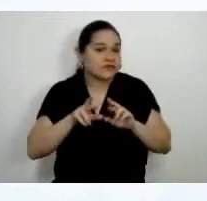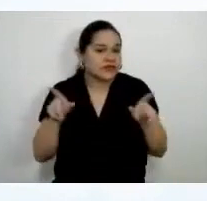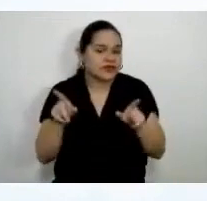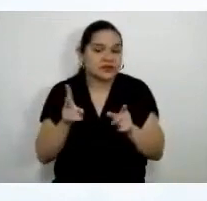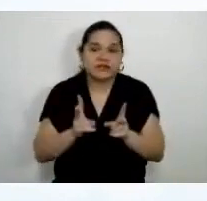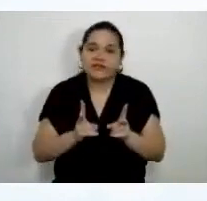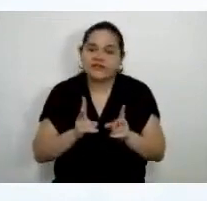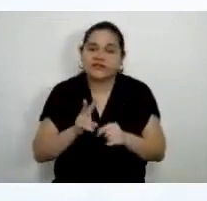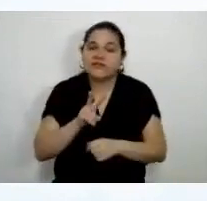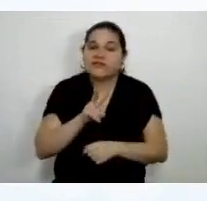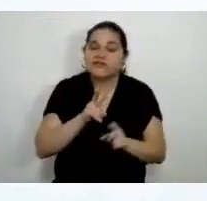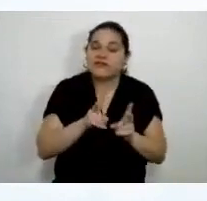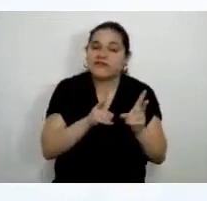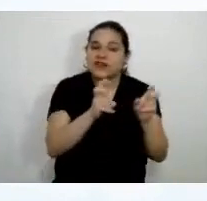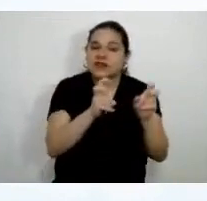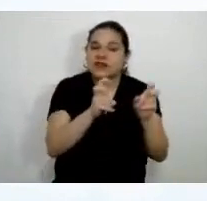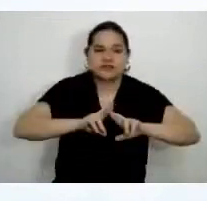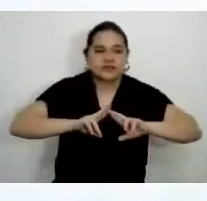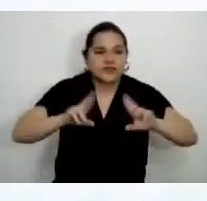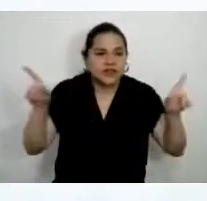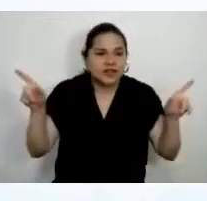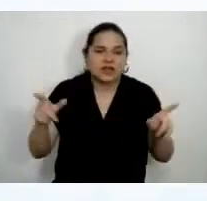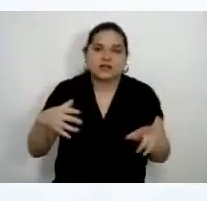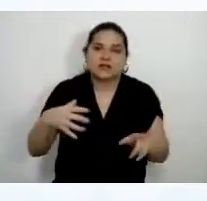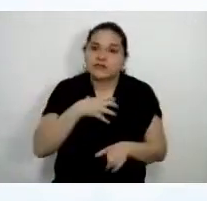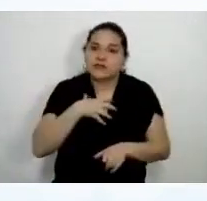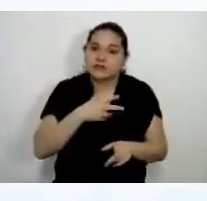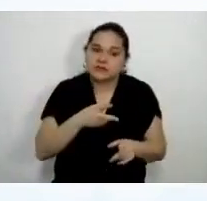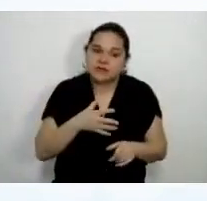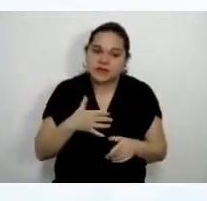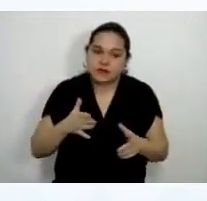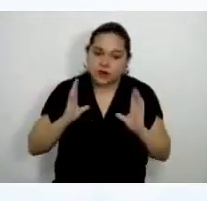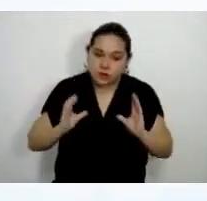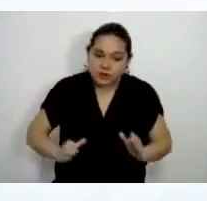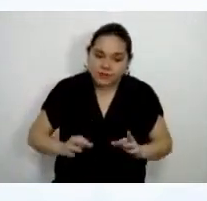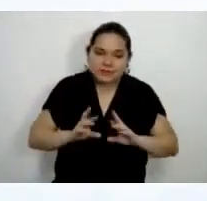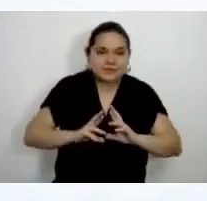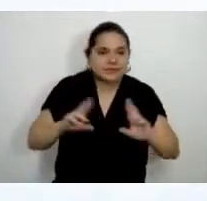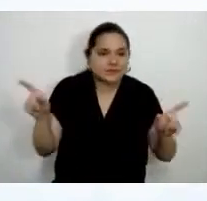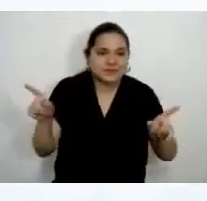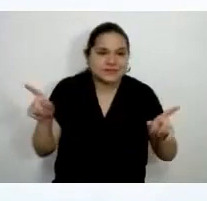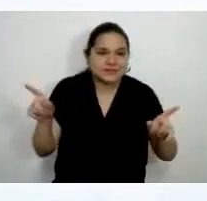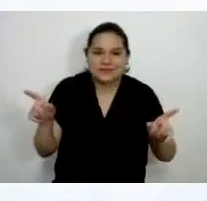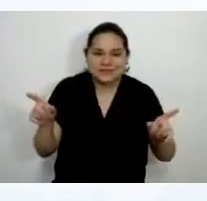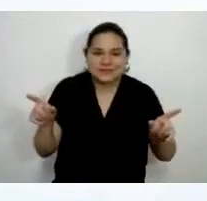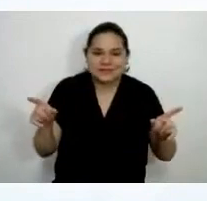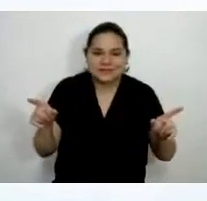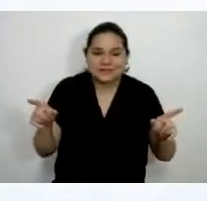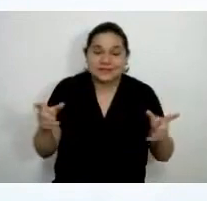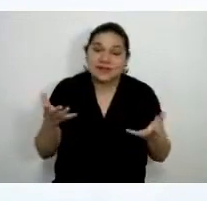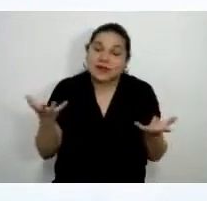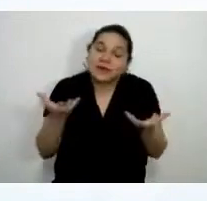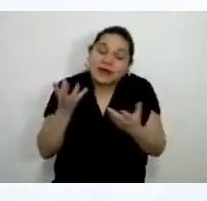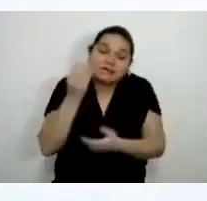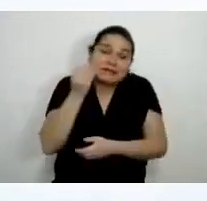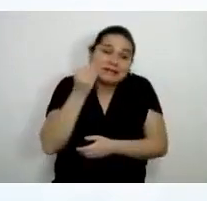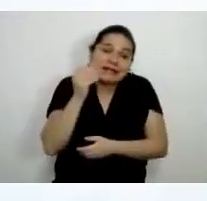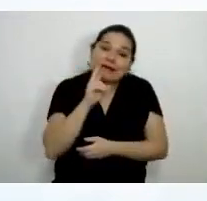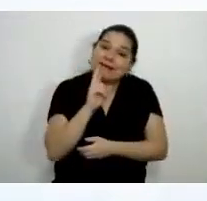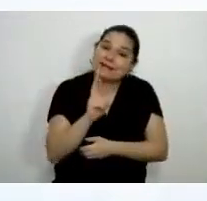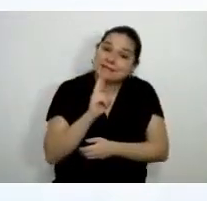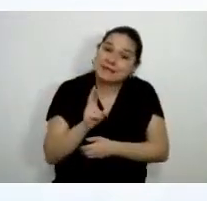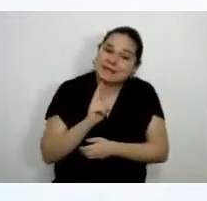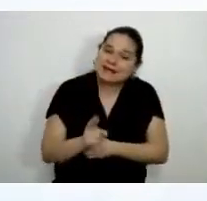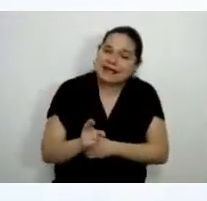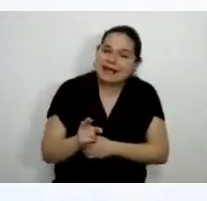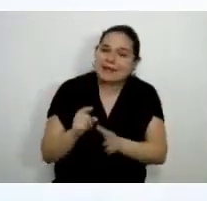diferente, a forma de encarar foi diferente. E espero poder responder algumas das suas perguntas, mas eu tenho